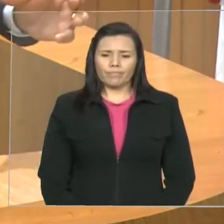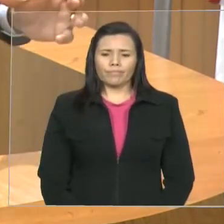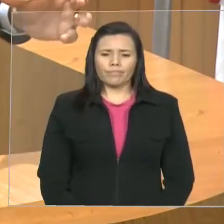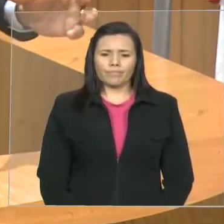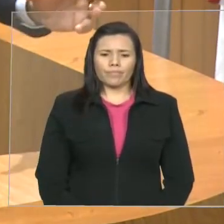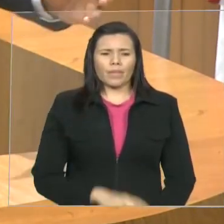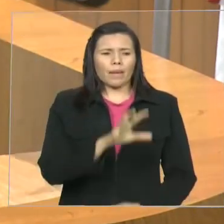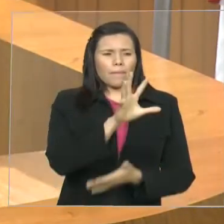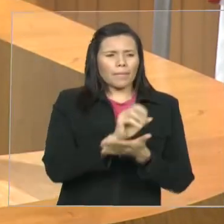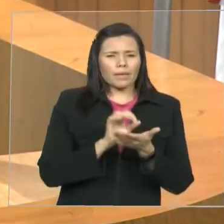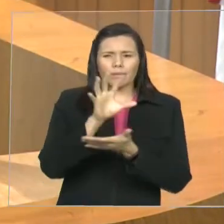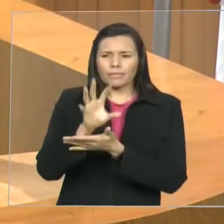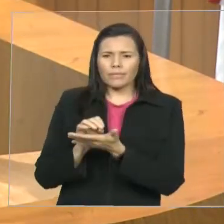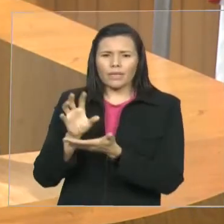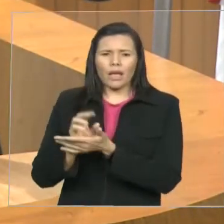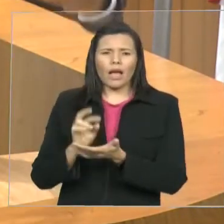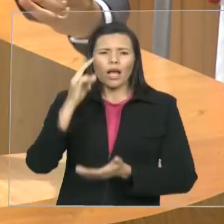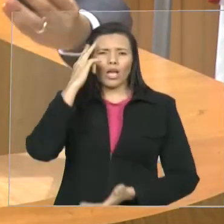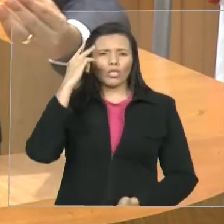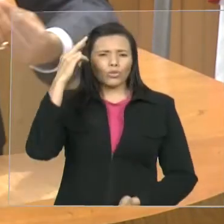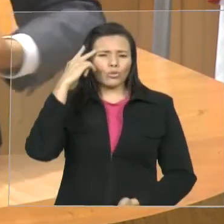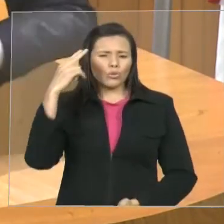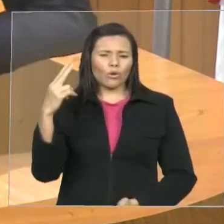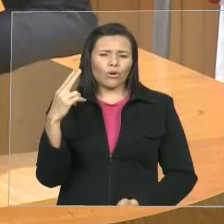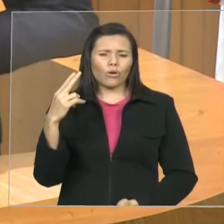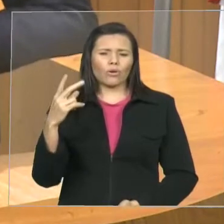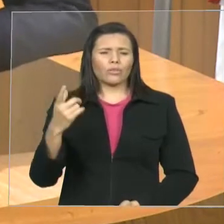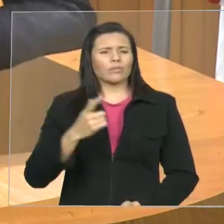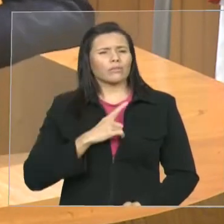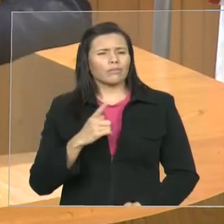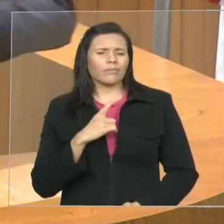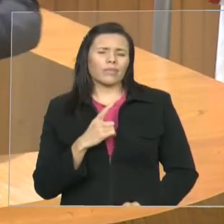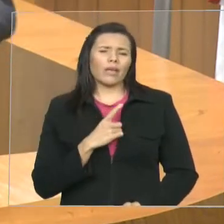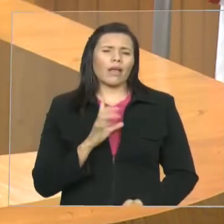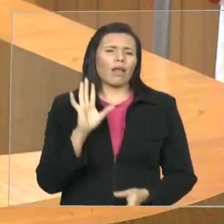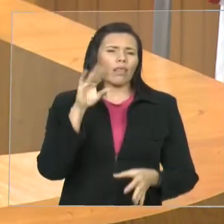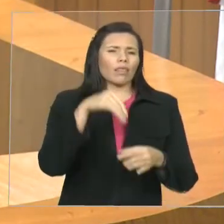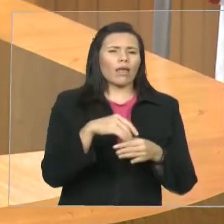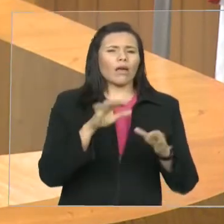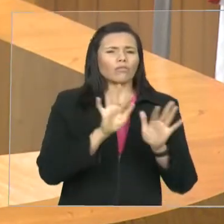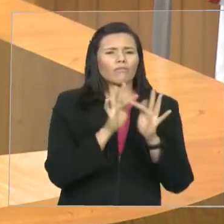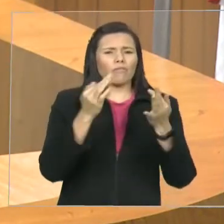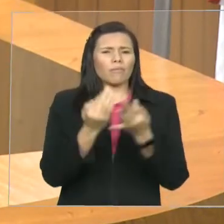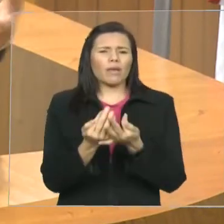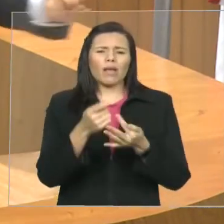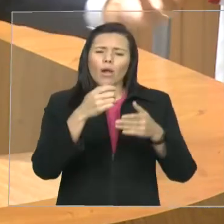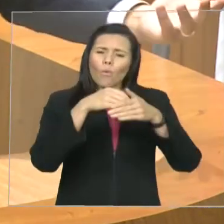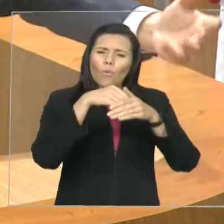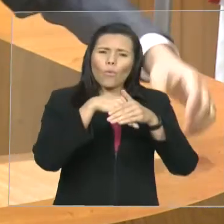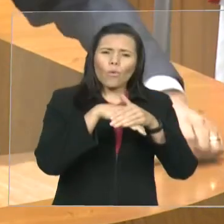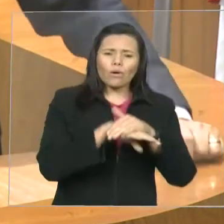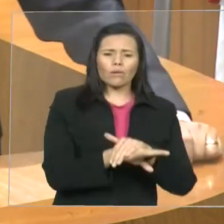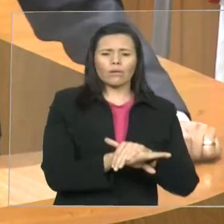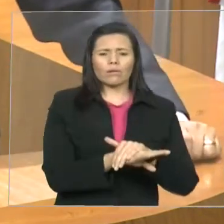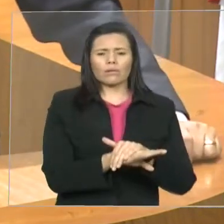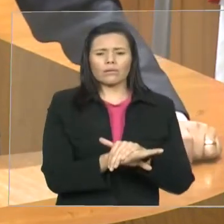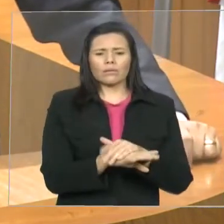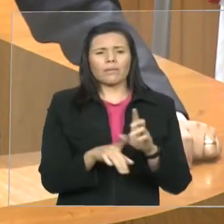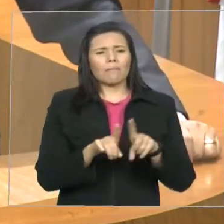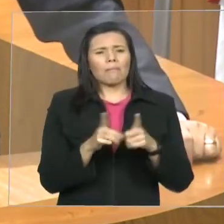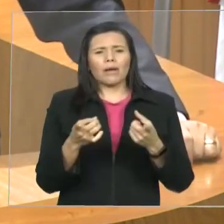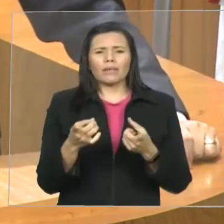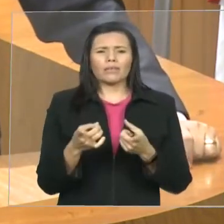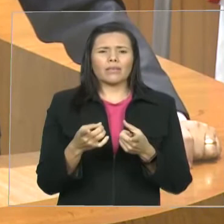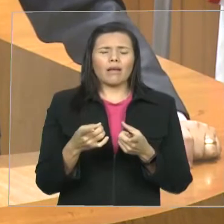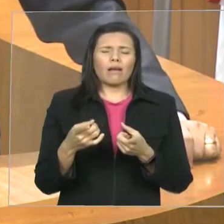que estão soltas, bem guardadas com as famílias, mas que muitas vezes nem todos têm acesso a essa